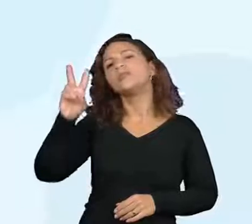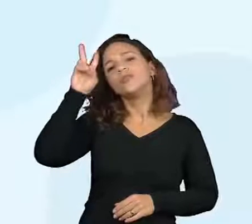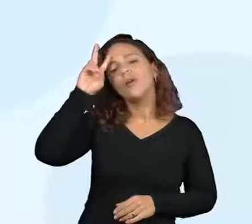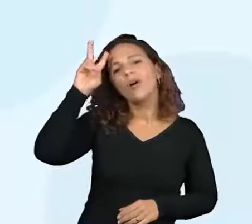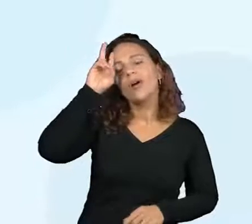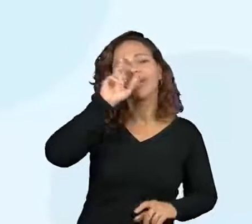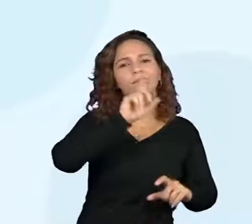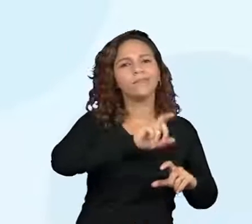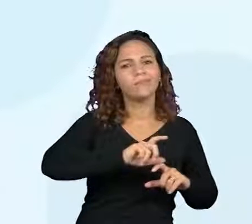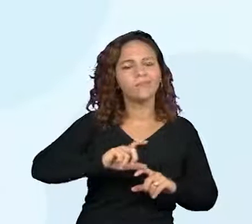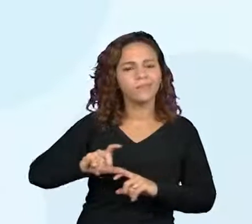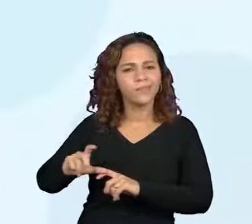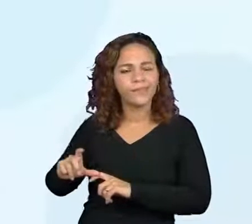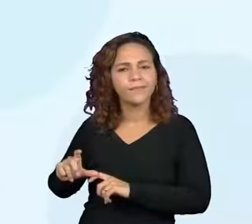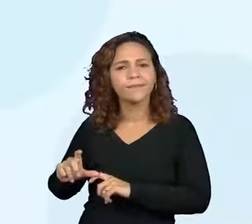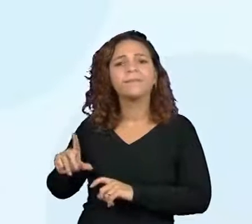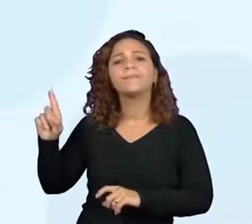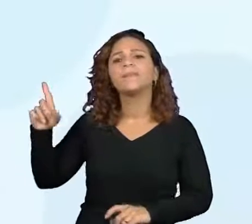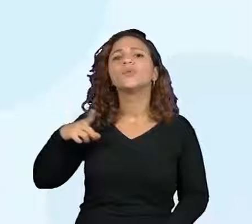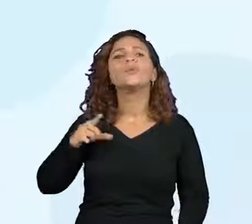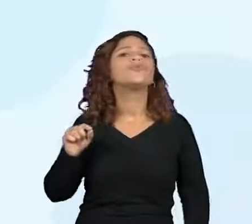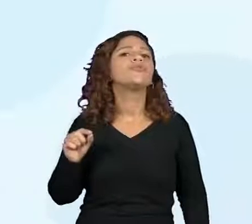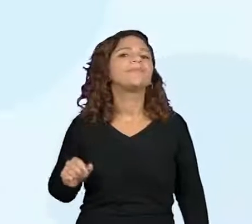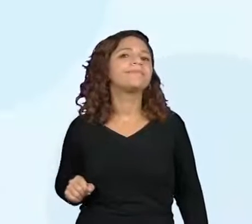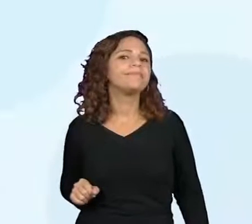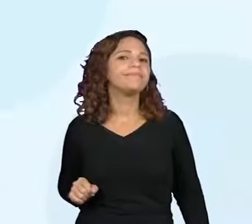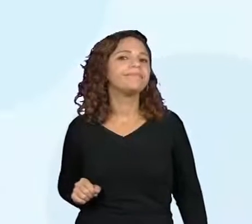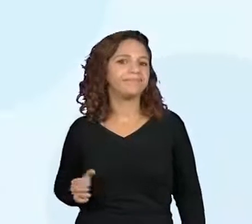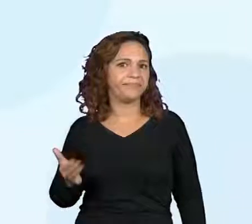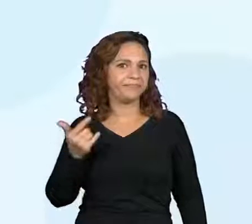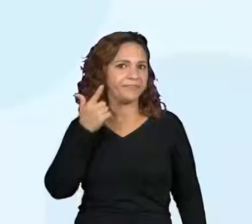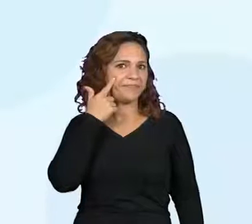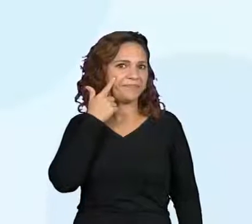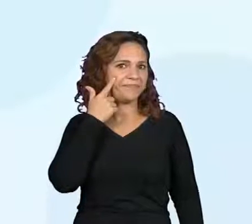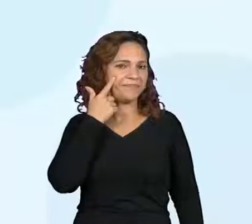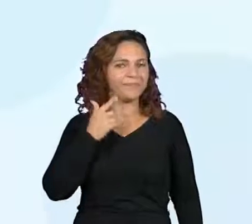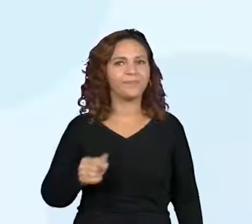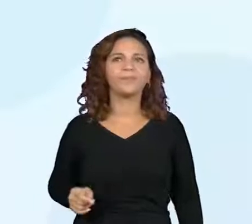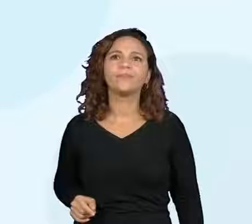quadrinho, o que ela tenta trazer? Vamos olhar na tela.